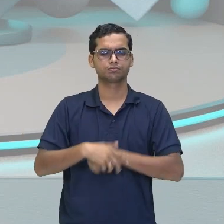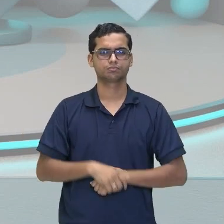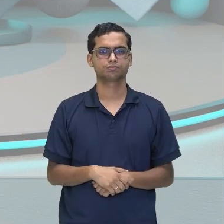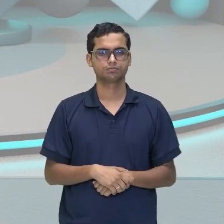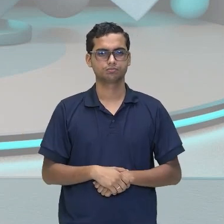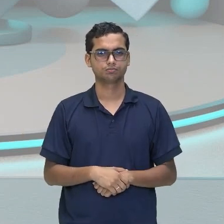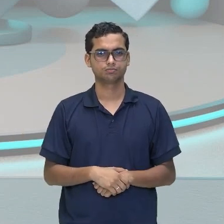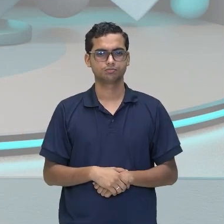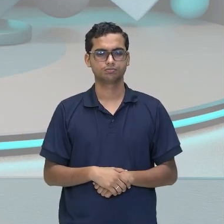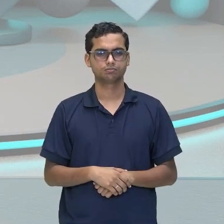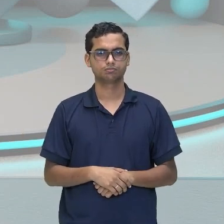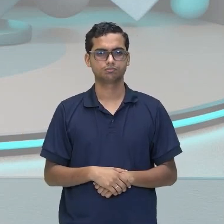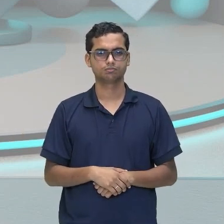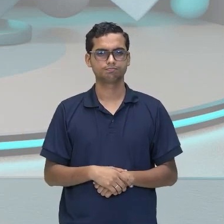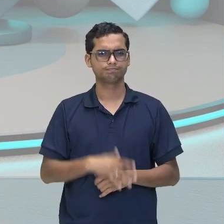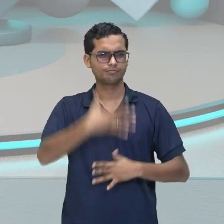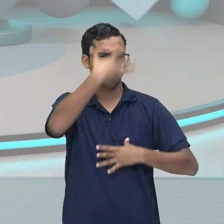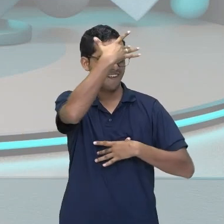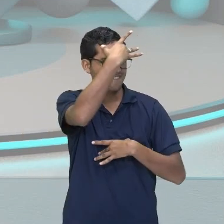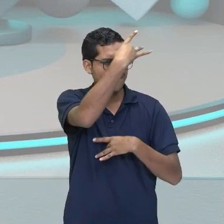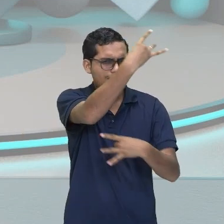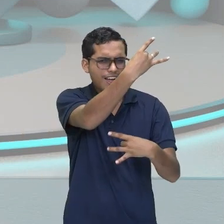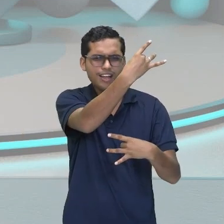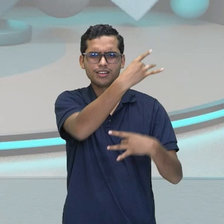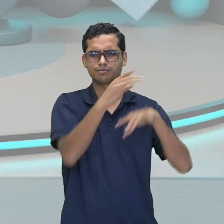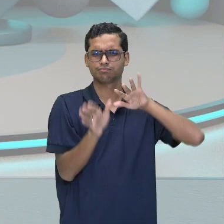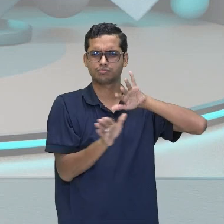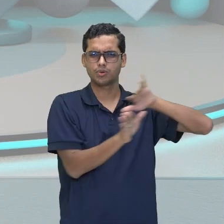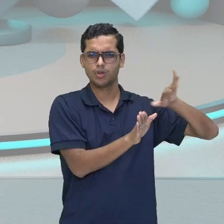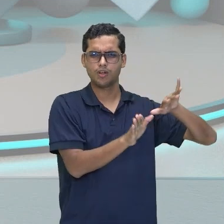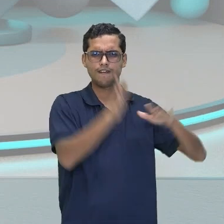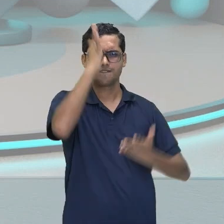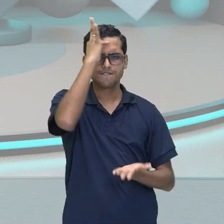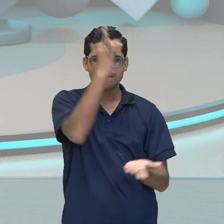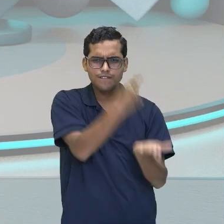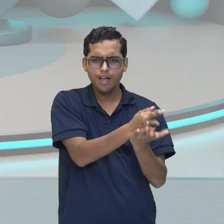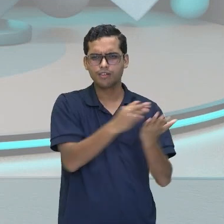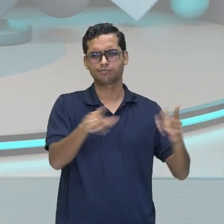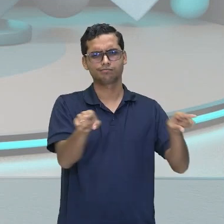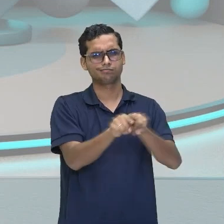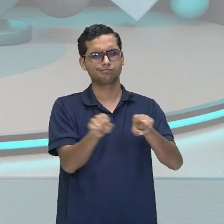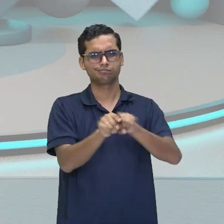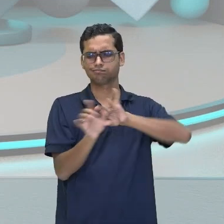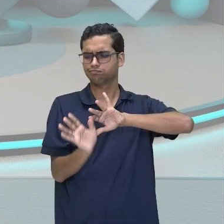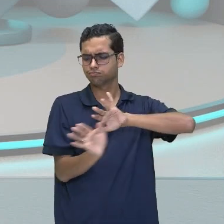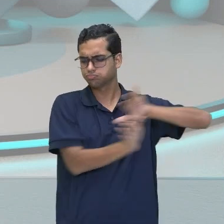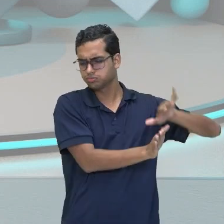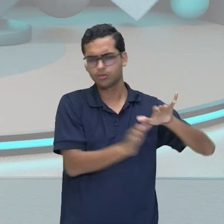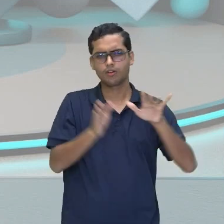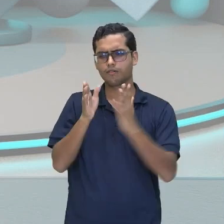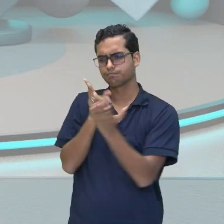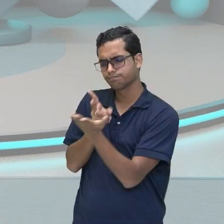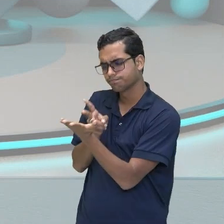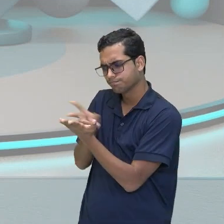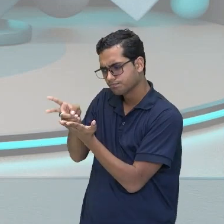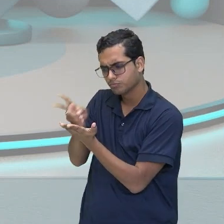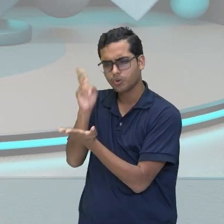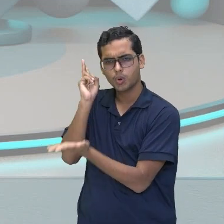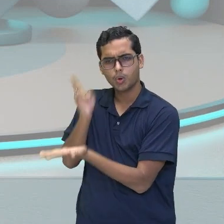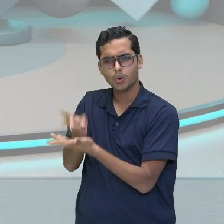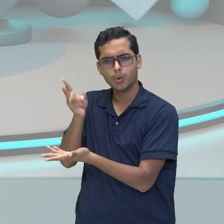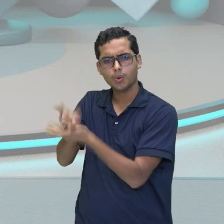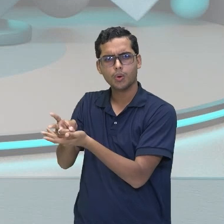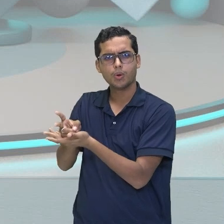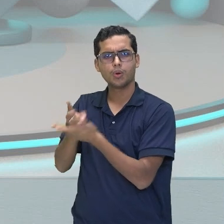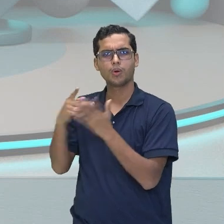fé e buscando aquilo que é real, concreto. Então, fugir de tudo que é inútil. Tudo que é demais, tudo que é exagerado,